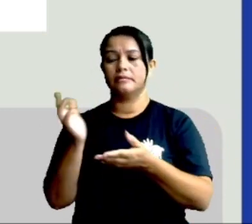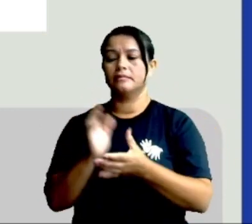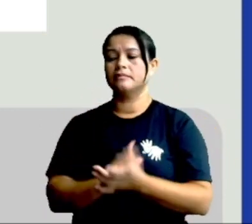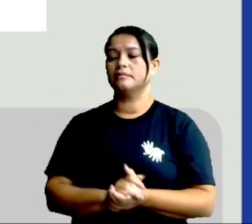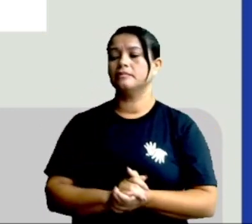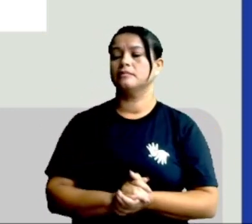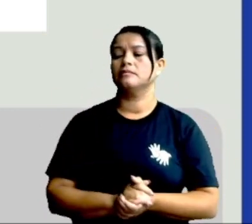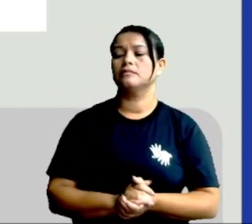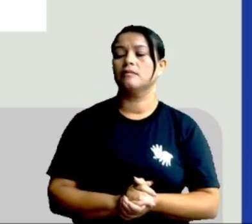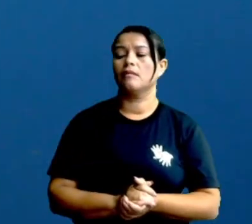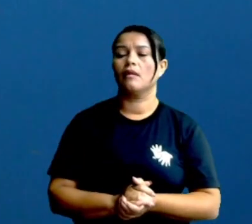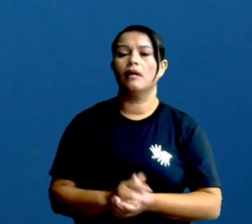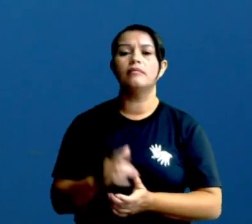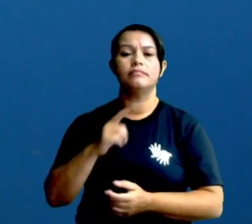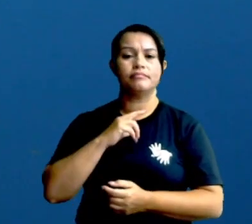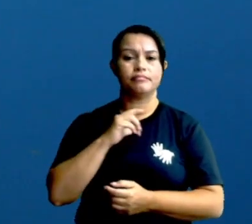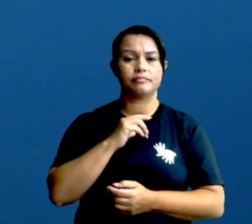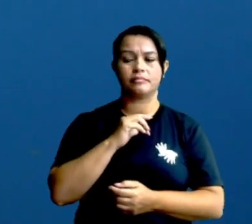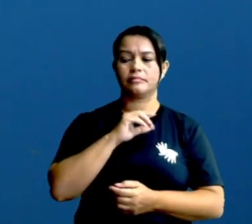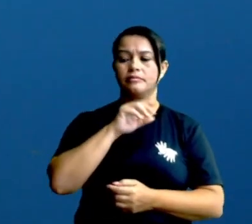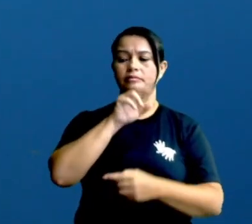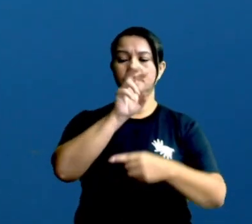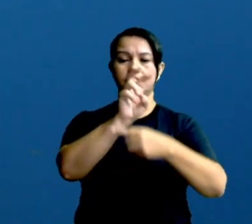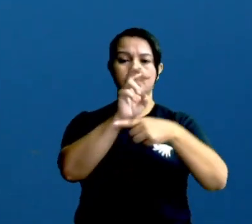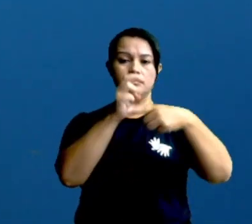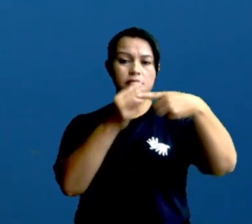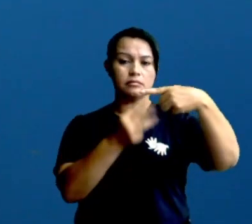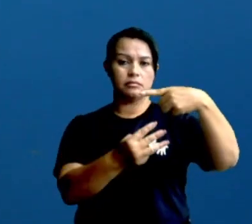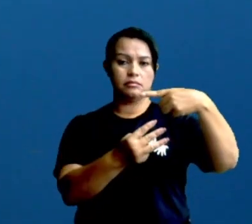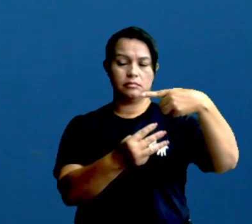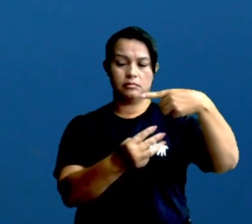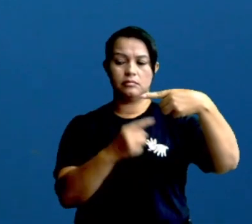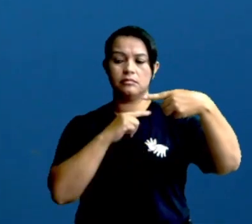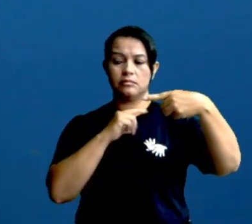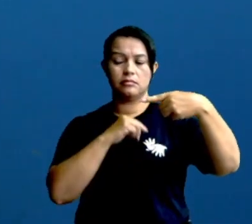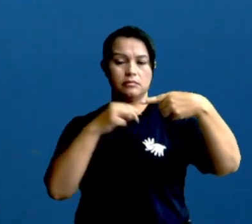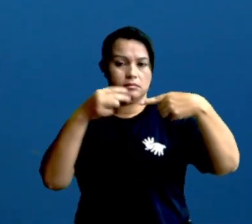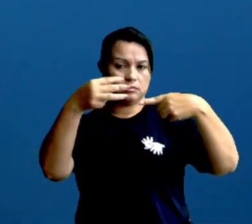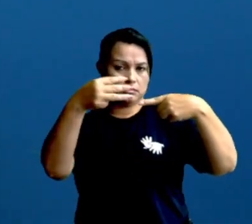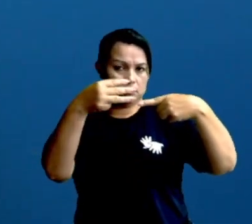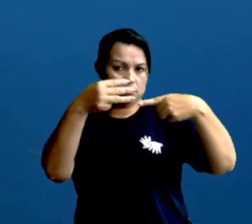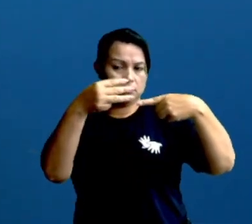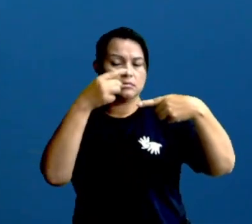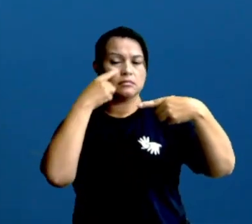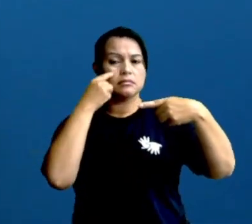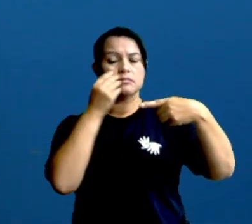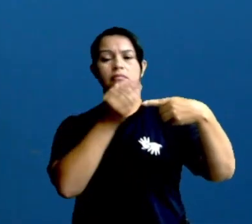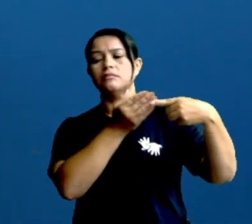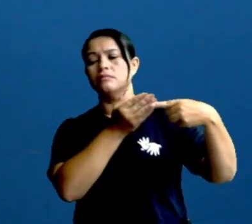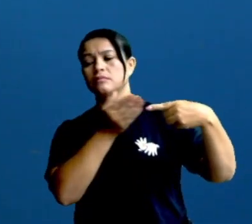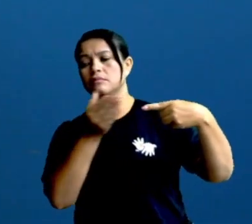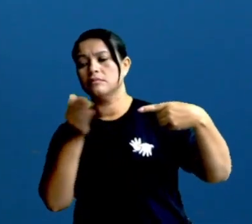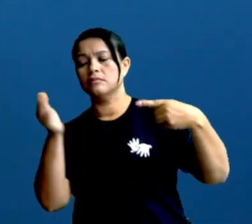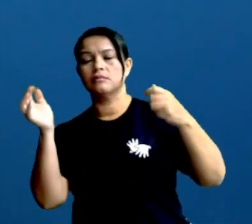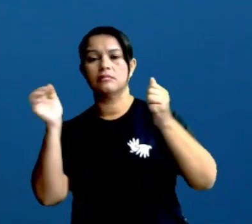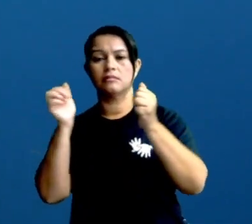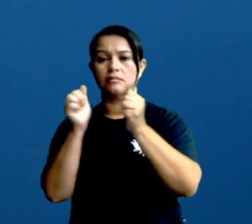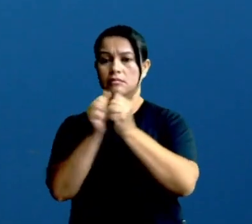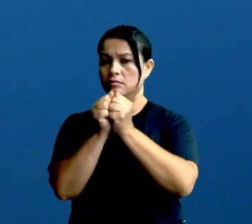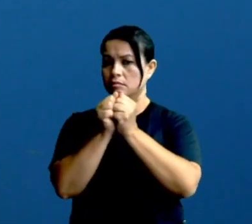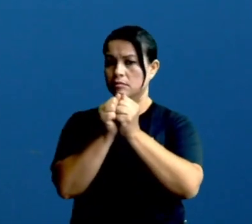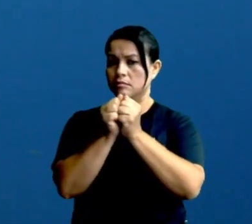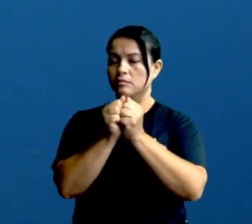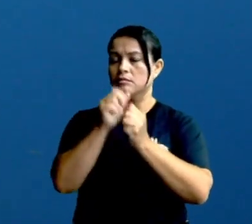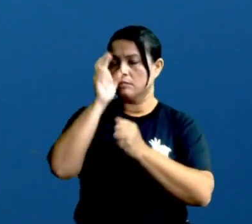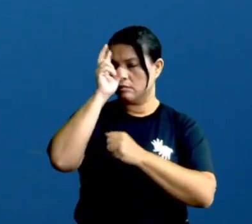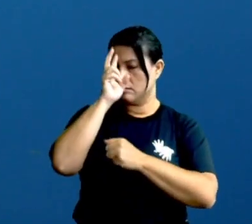Eu não tenho 5 sobre 3 e tenho o expoente 3 aqui? Ou seja, ele vai acompanhar tanto o meu,